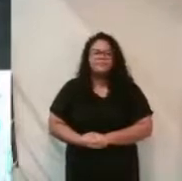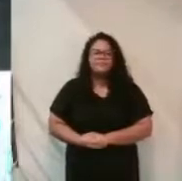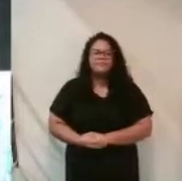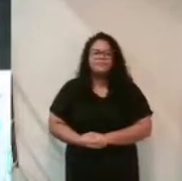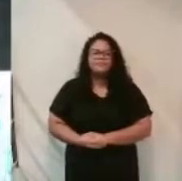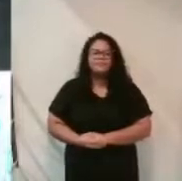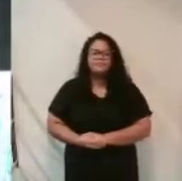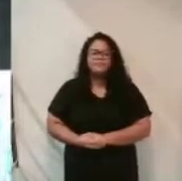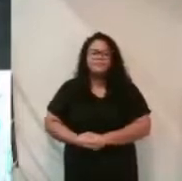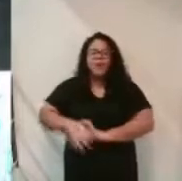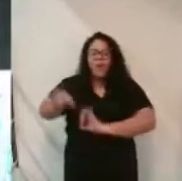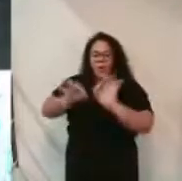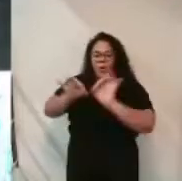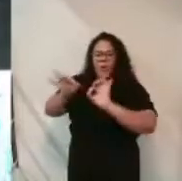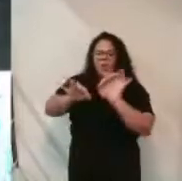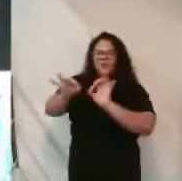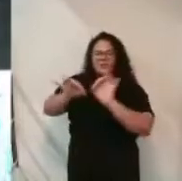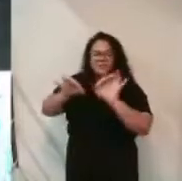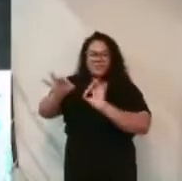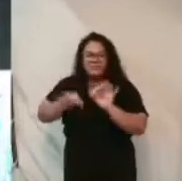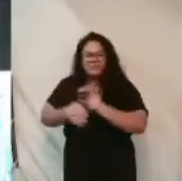aterros, e